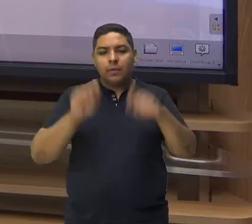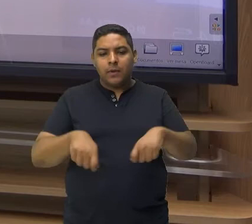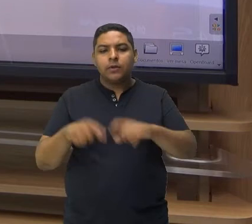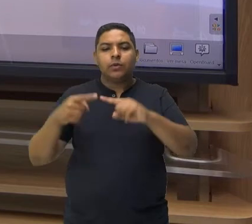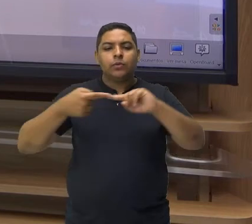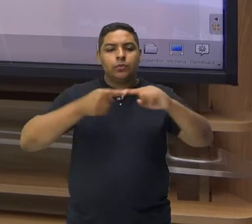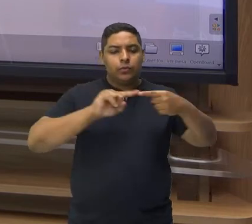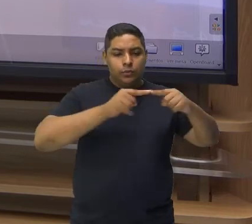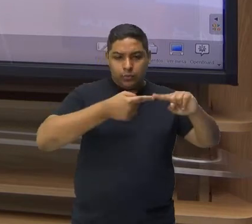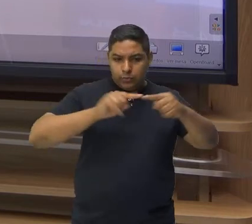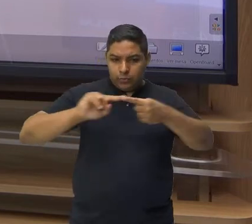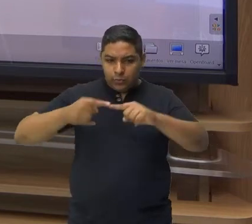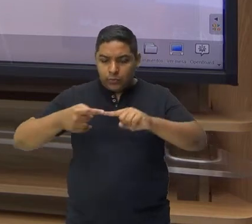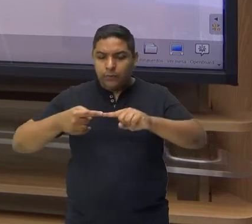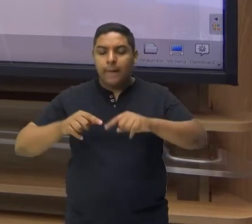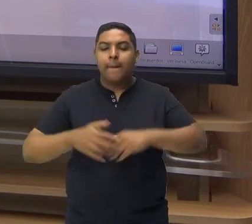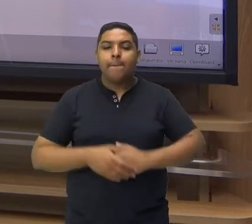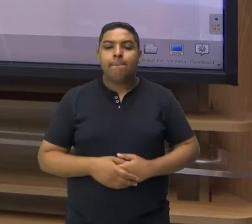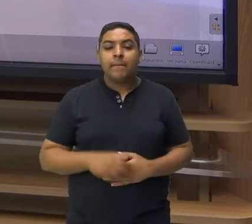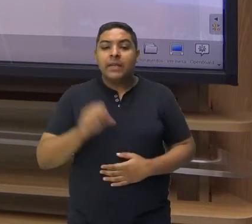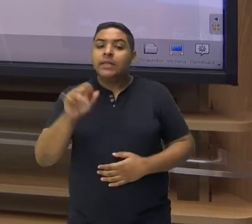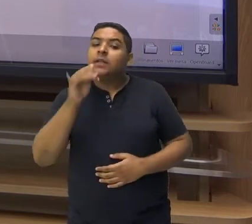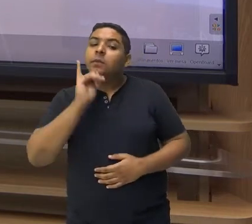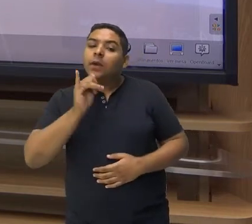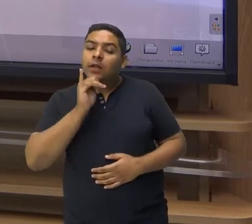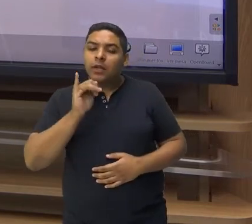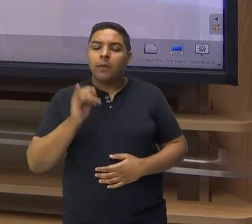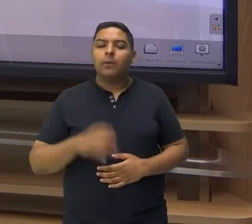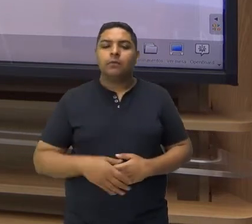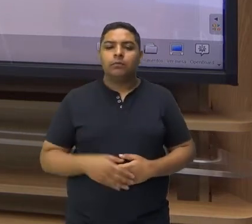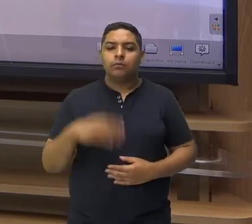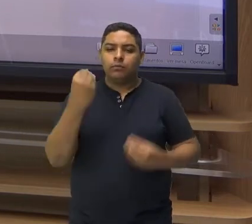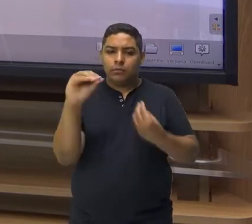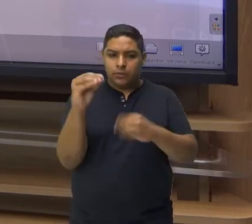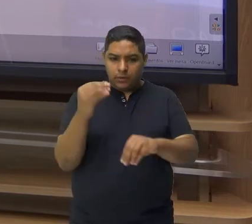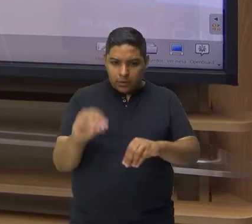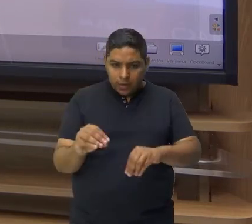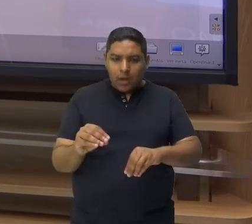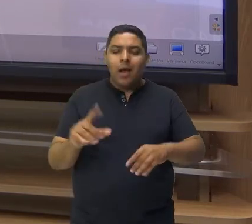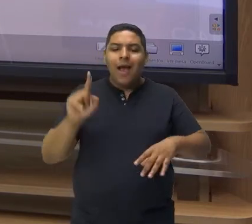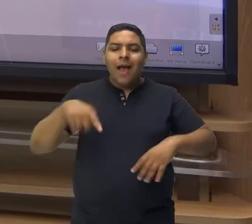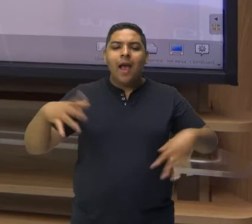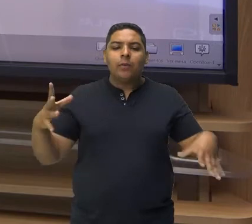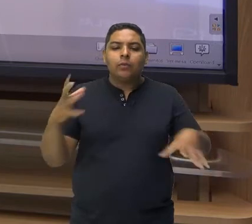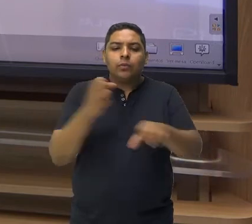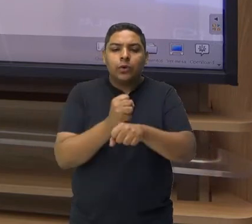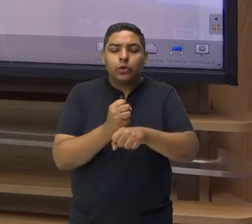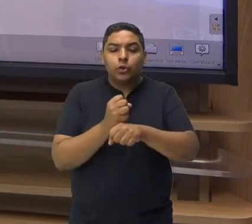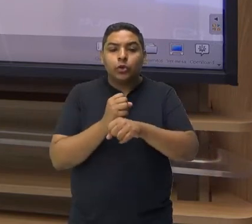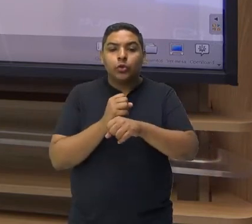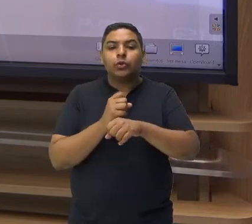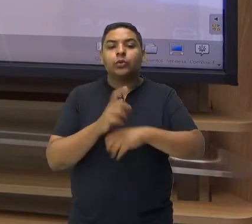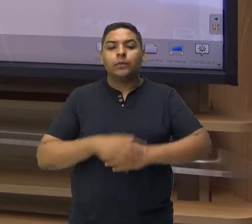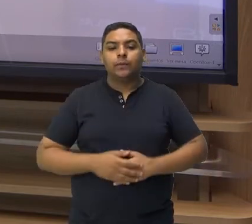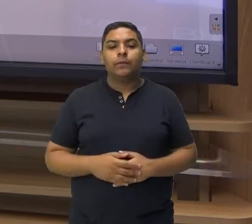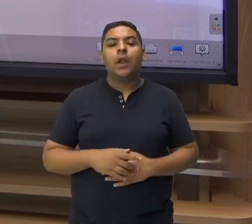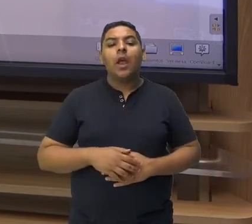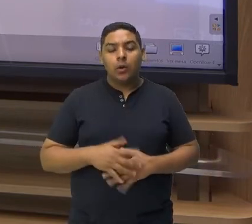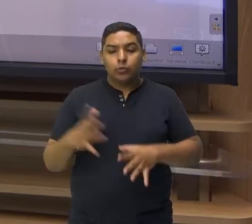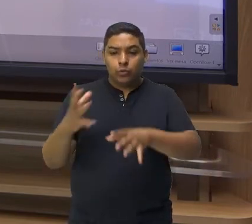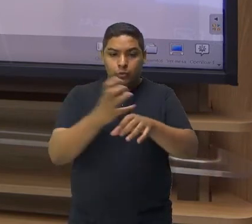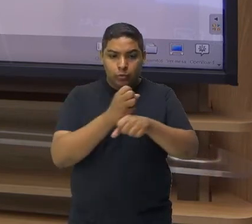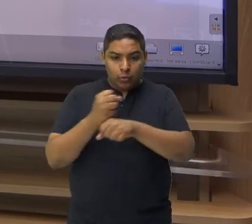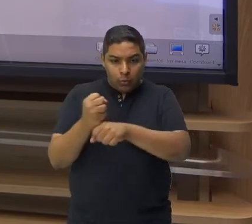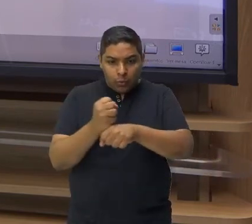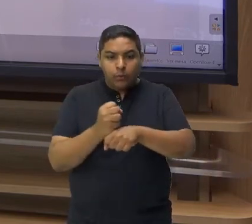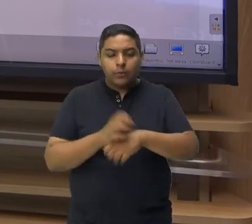associação em série. De modo que, se eu quero determinar a diferença de potencial total, eu somo cada diferença de potencial.